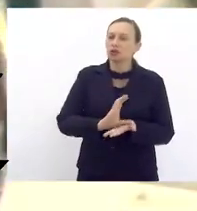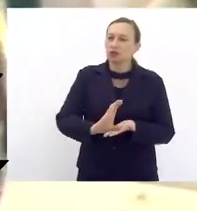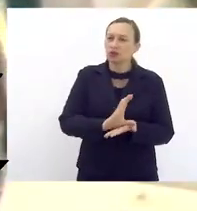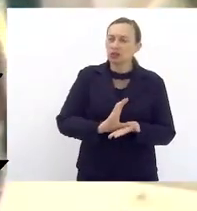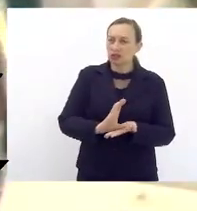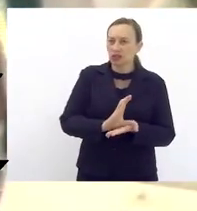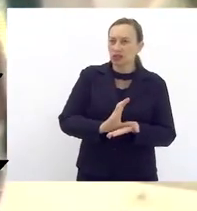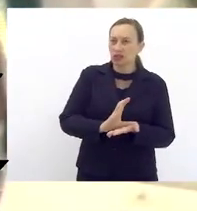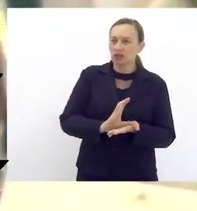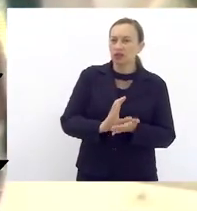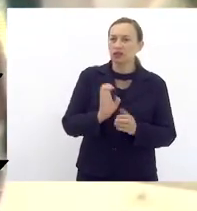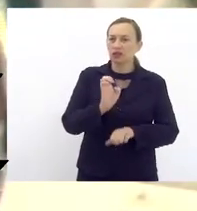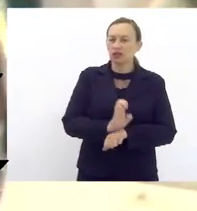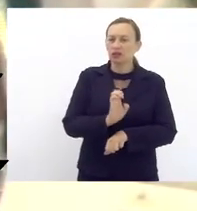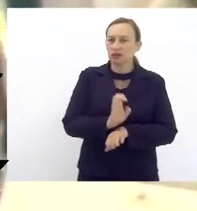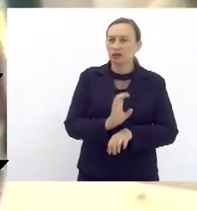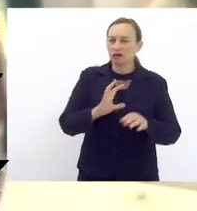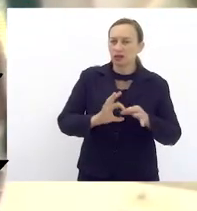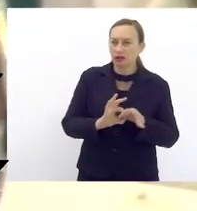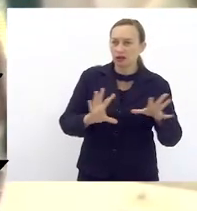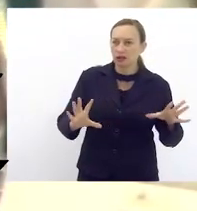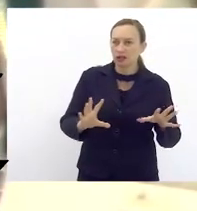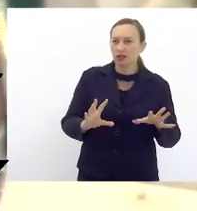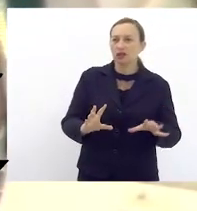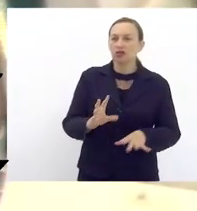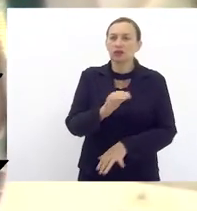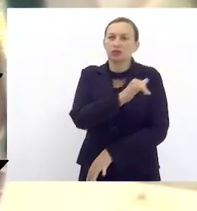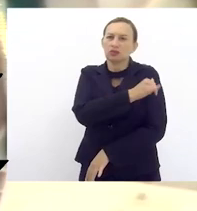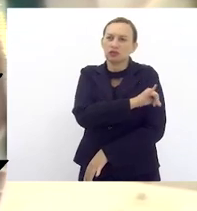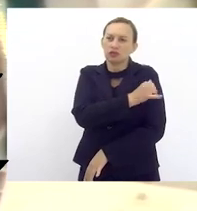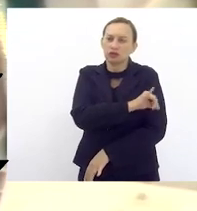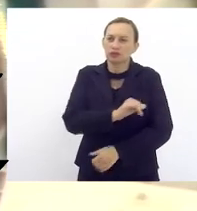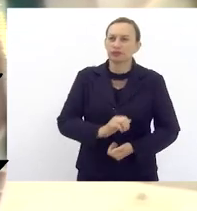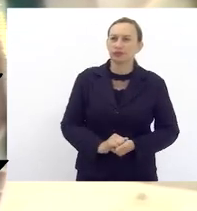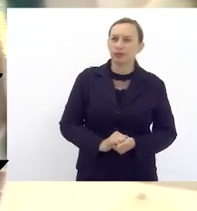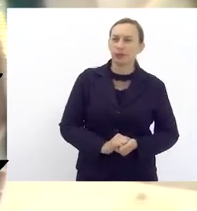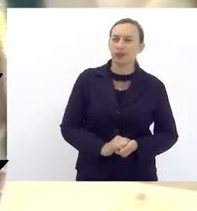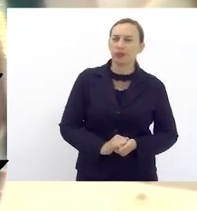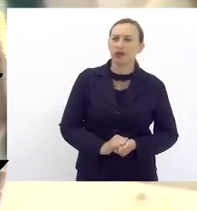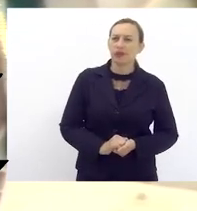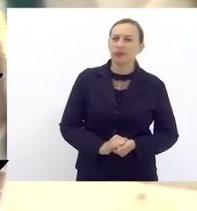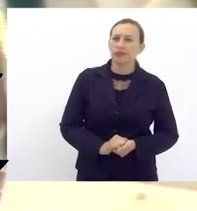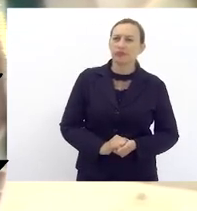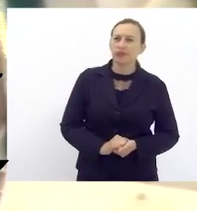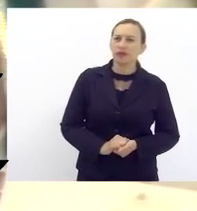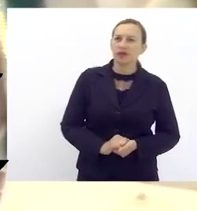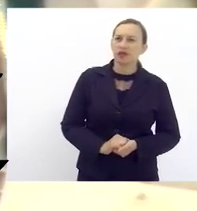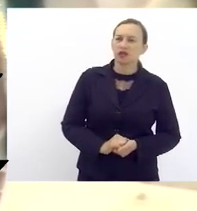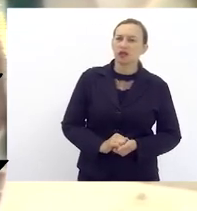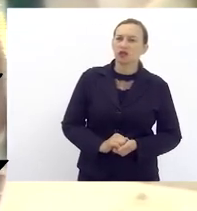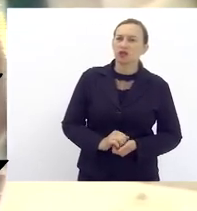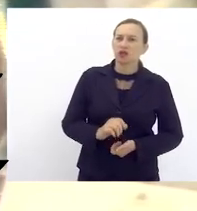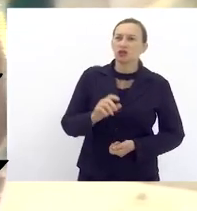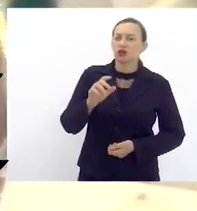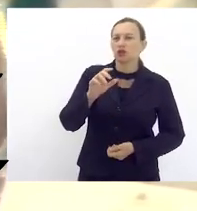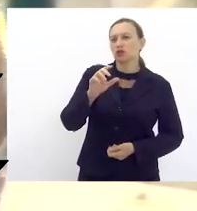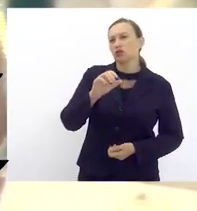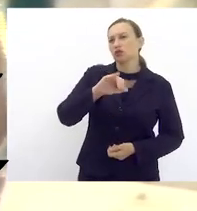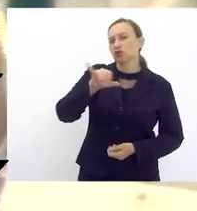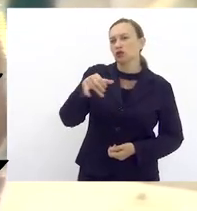promoção da liberdade religiosa do Rio de Janeiro Josilene Black Cadê você